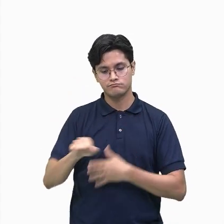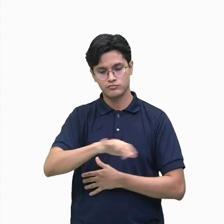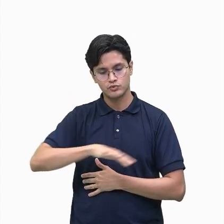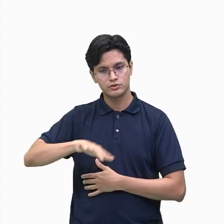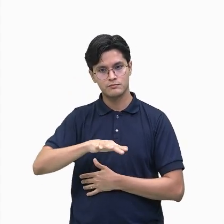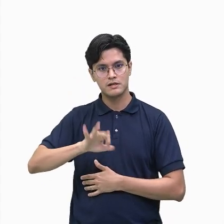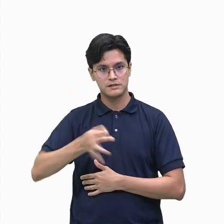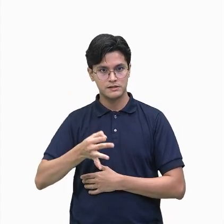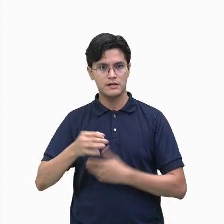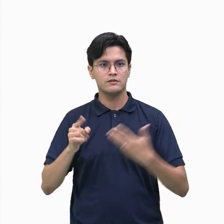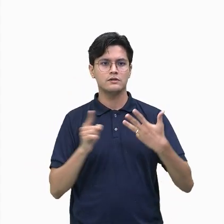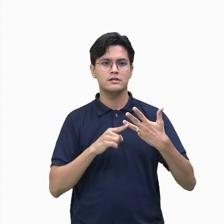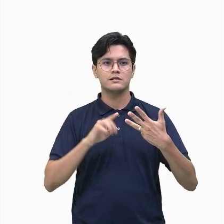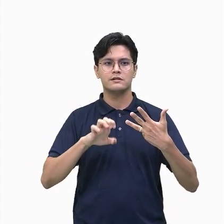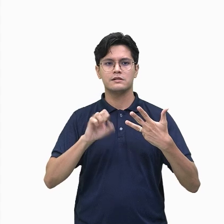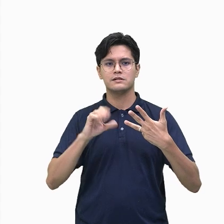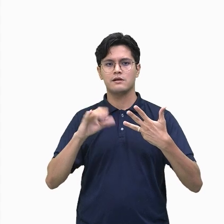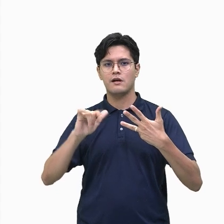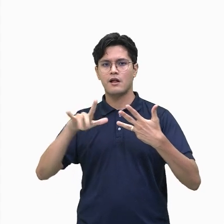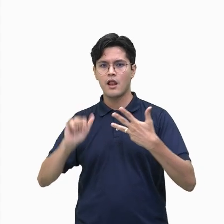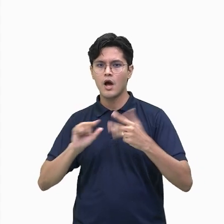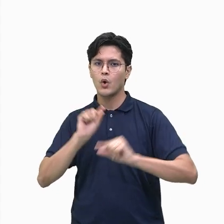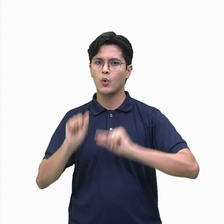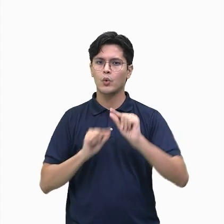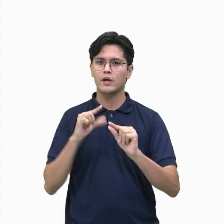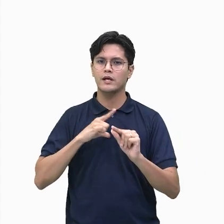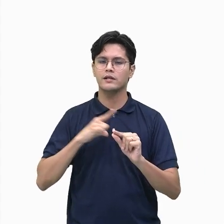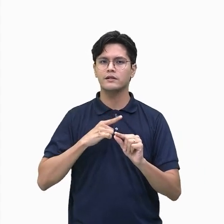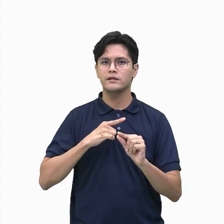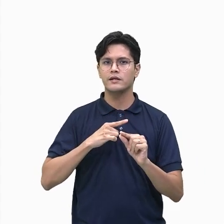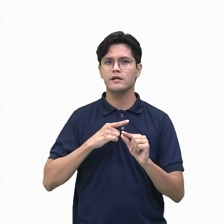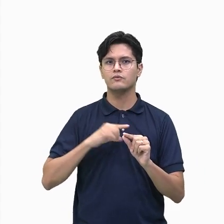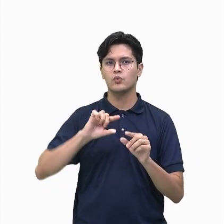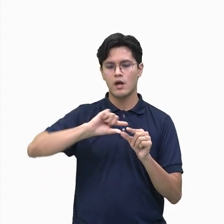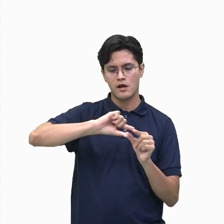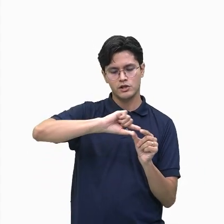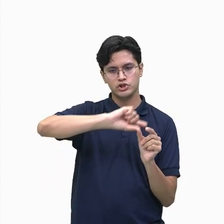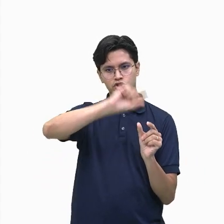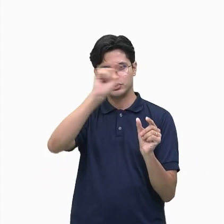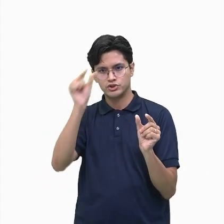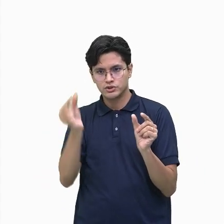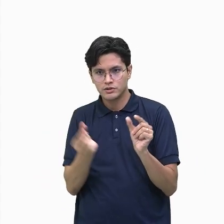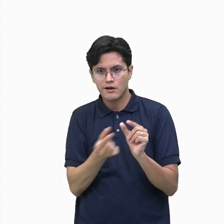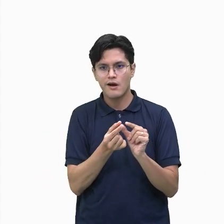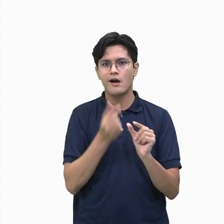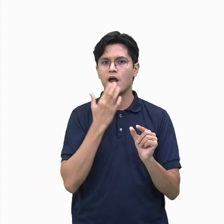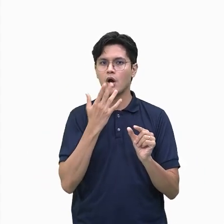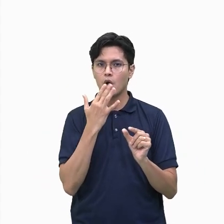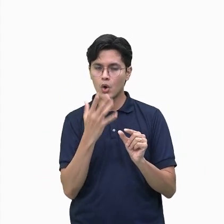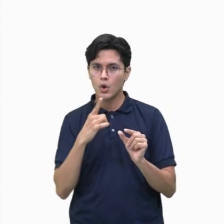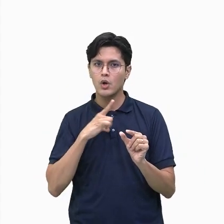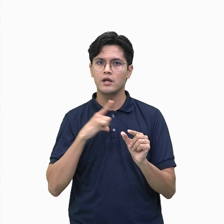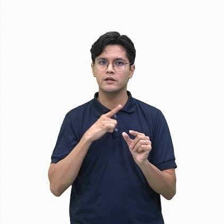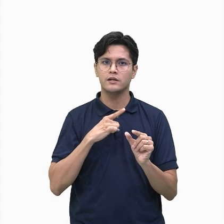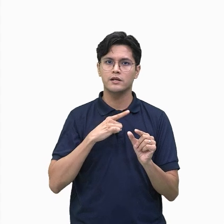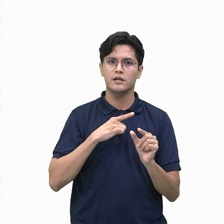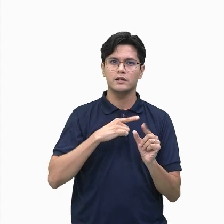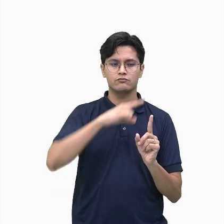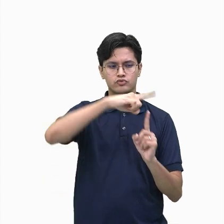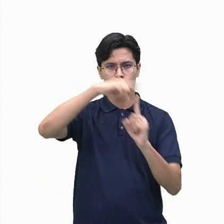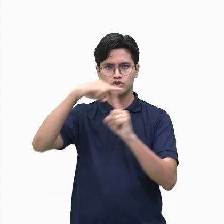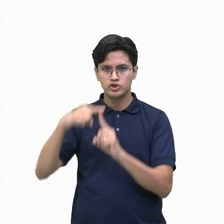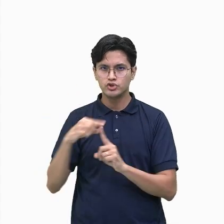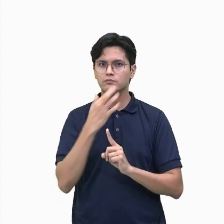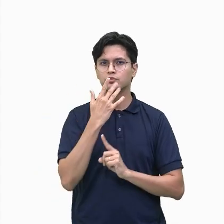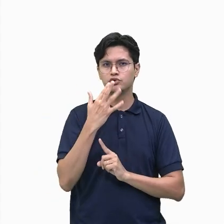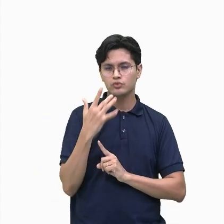forma contínua, abrangendo todas as variações de matizes entre as cores primárias e secundárias. Vocês